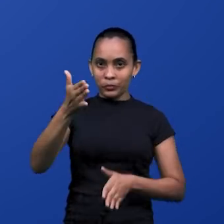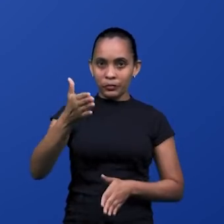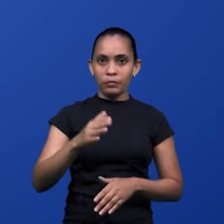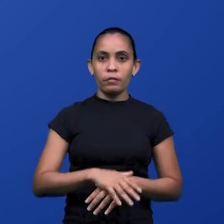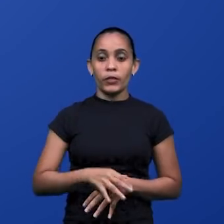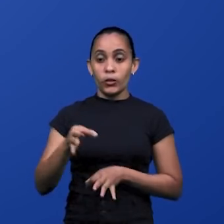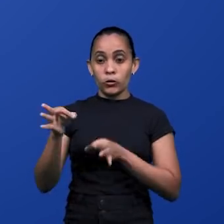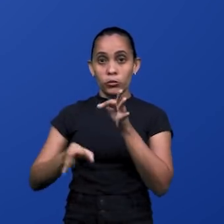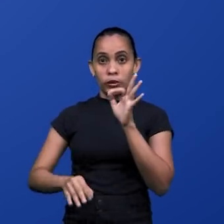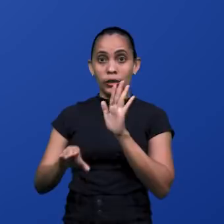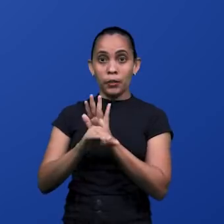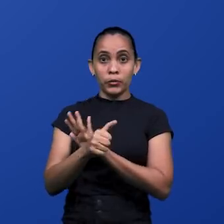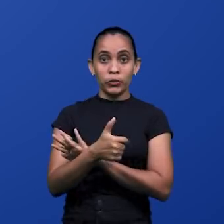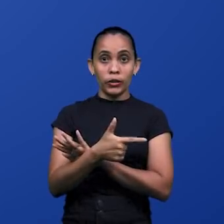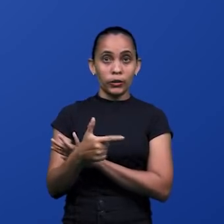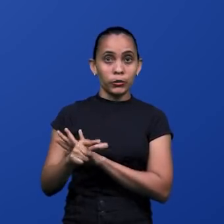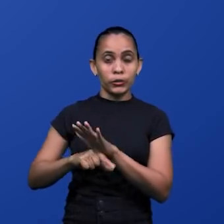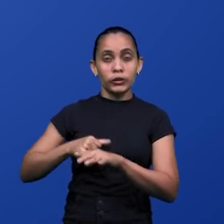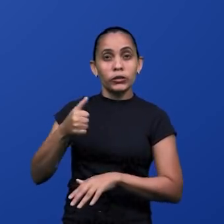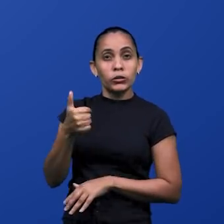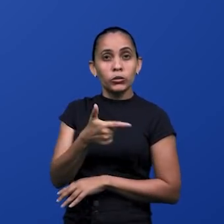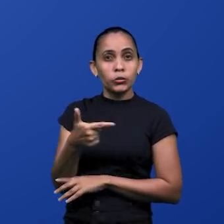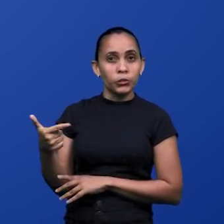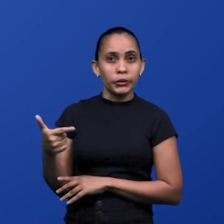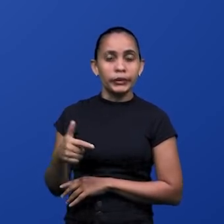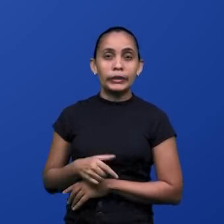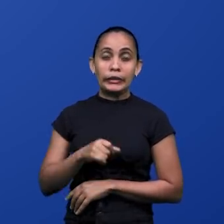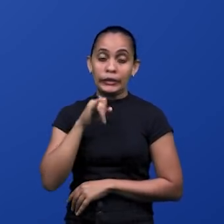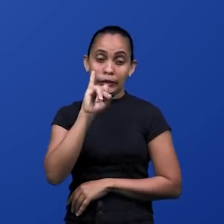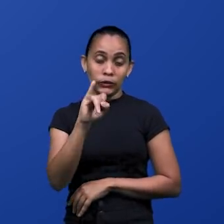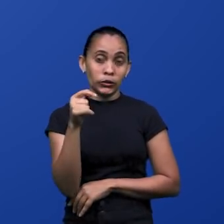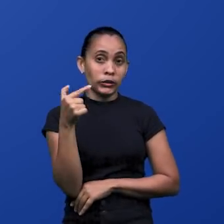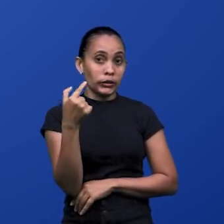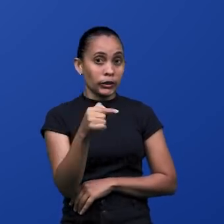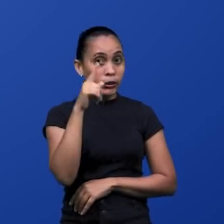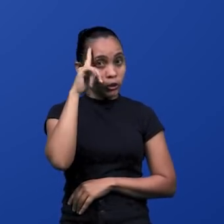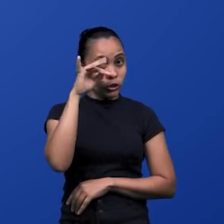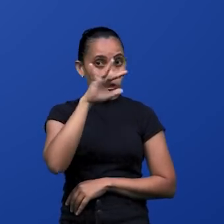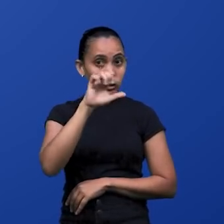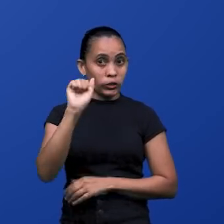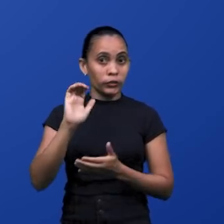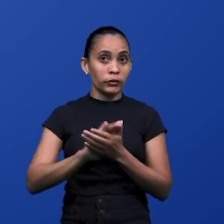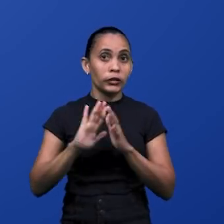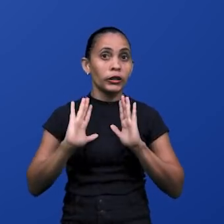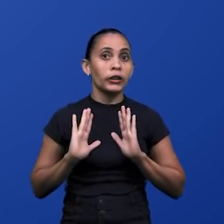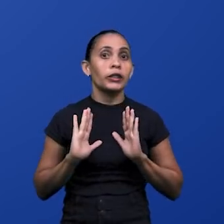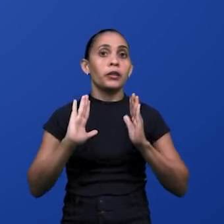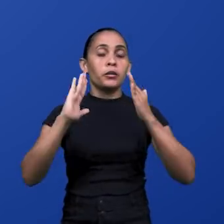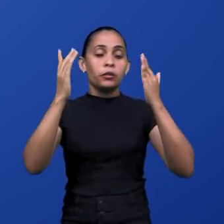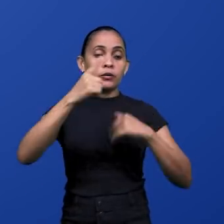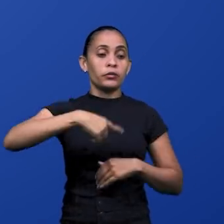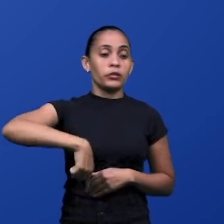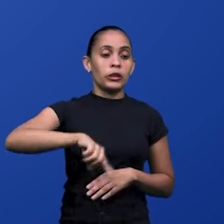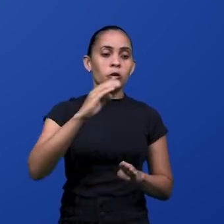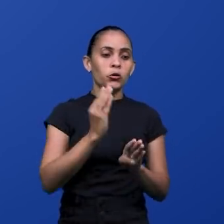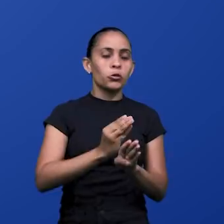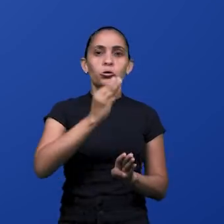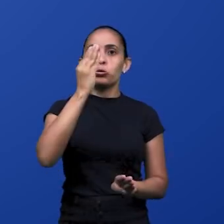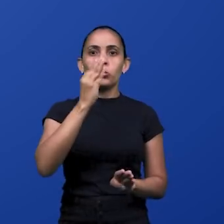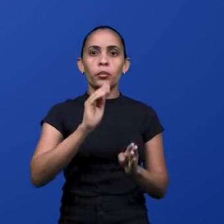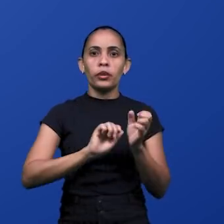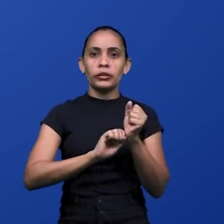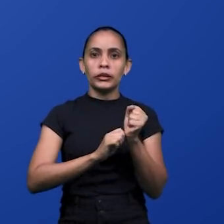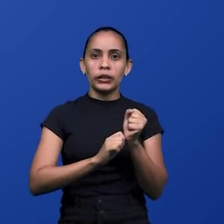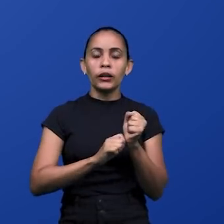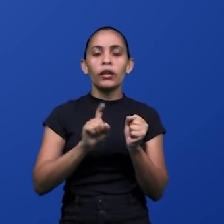de Juízes, versículo 12, nos diz: se nos 7 dias das bodas me declarardes e descobrirdes,